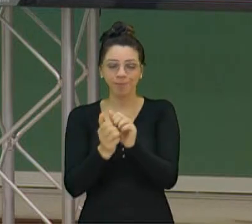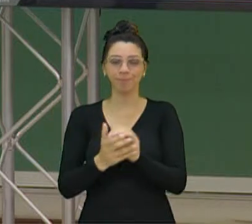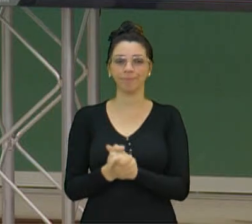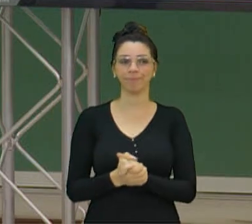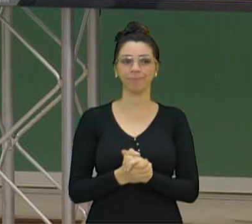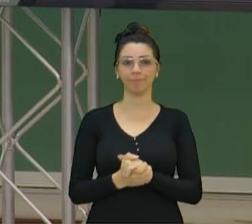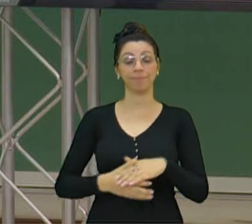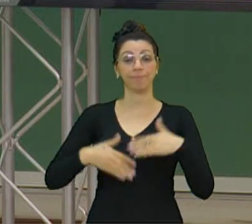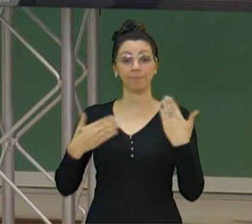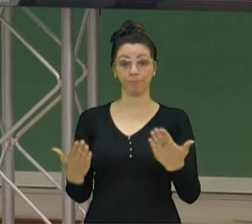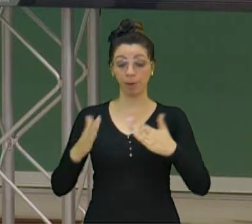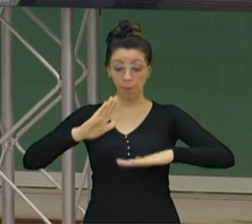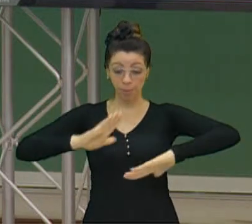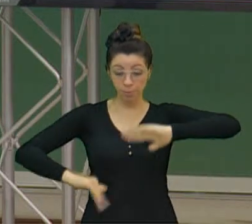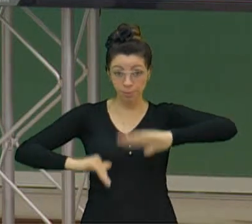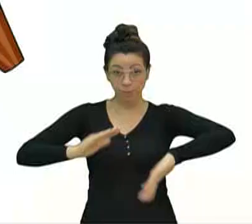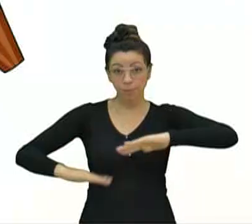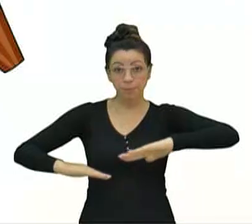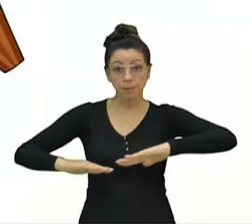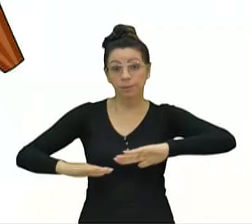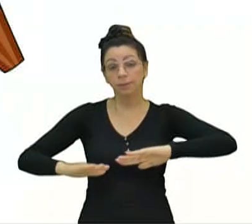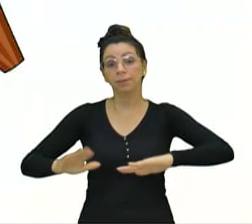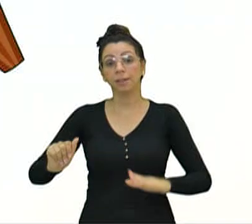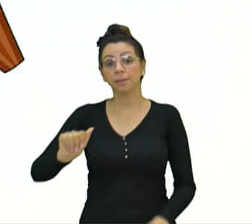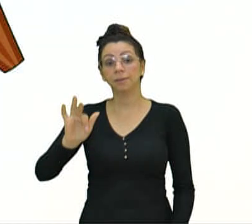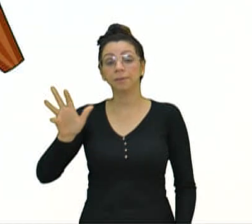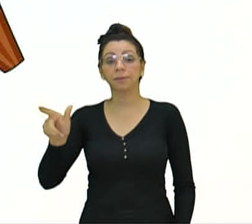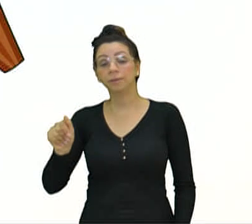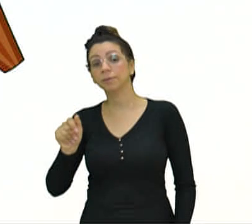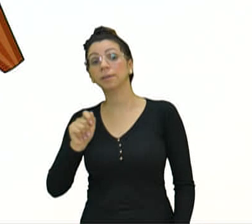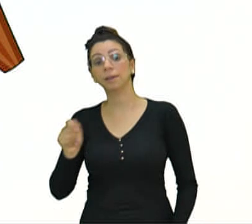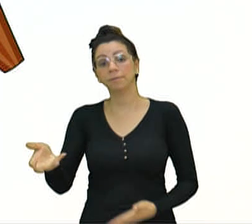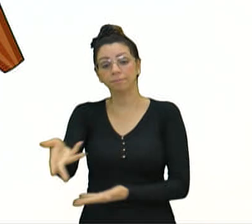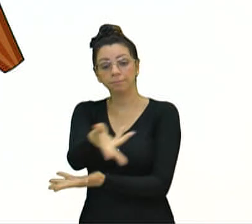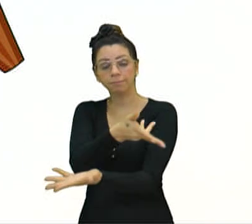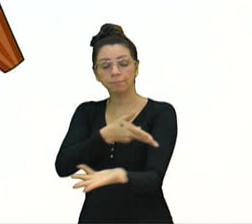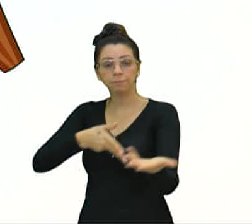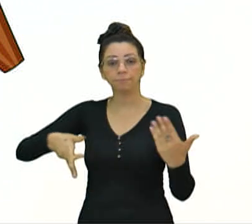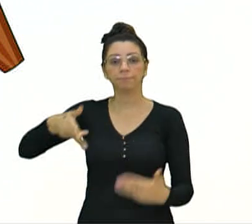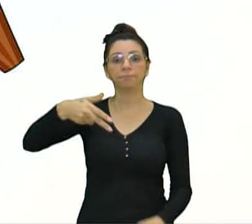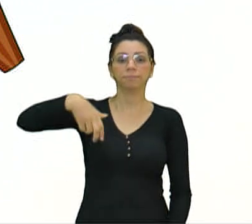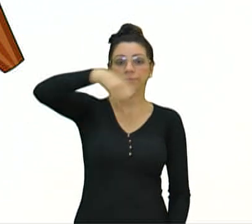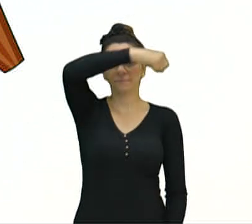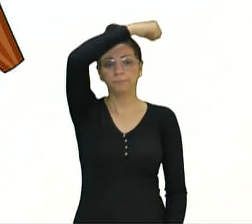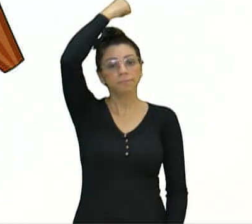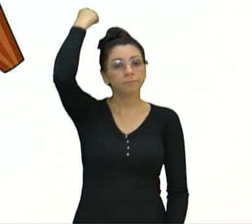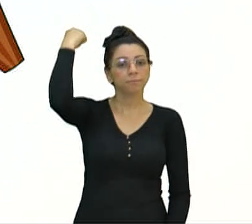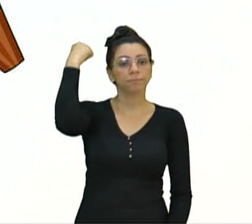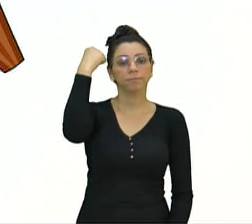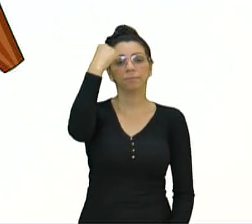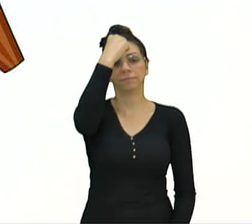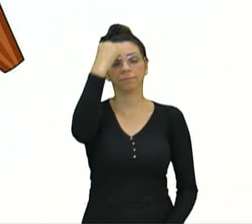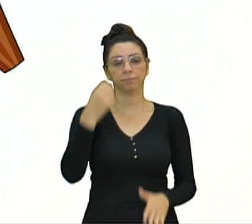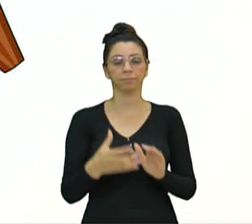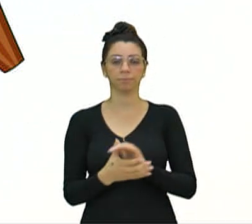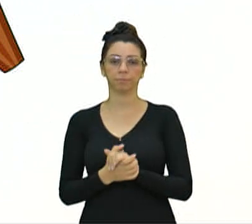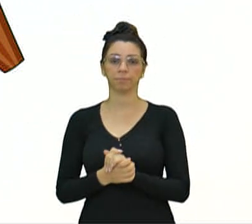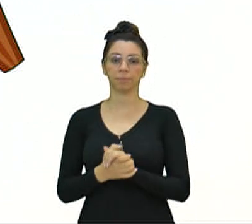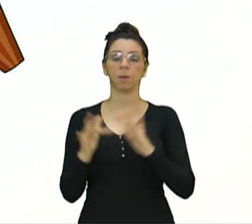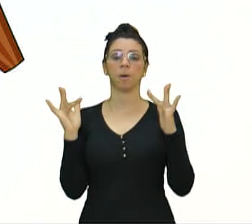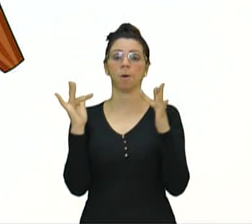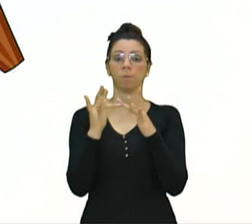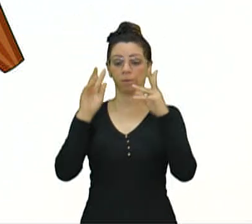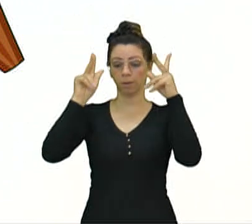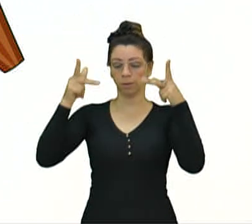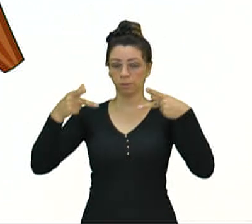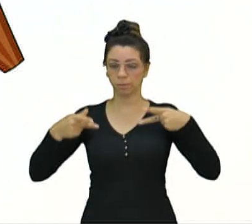Então, os tambores africanos, eles estabelecem uma relação com o sagrado, que é o contato dos humanos